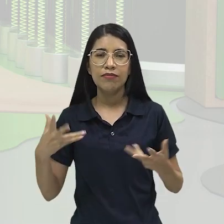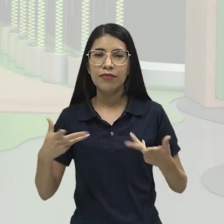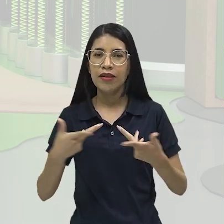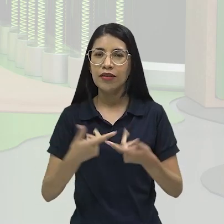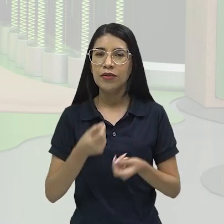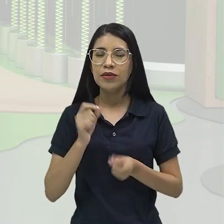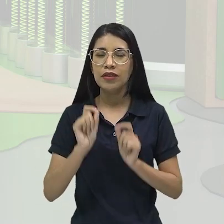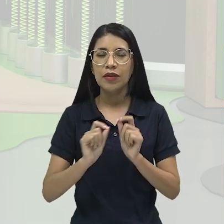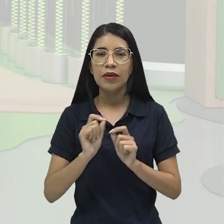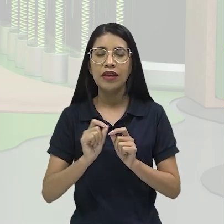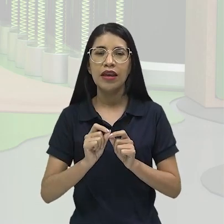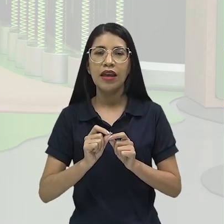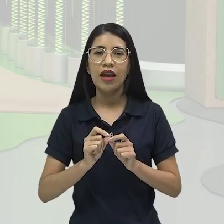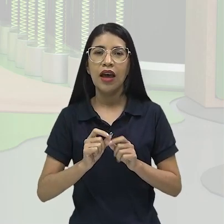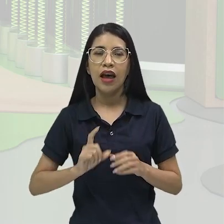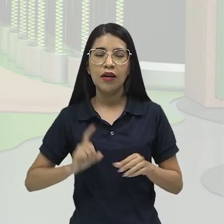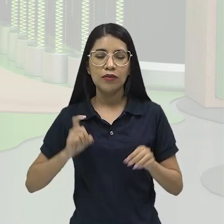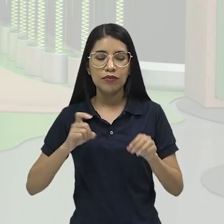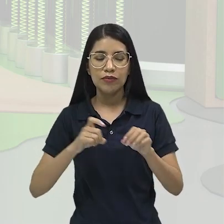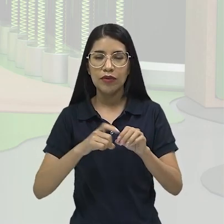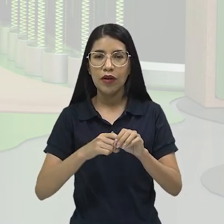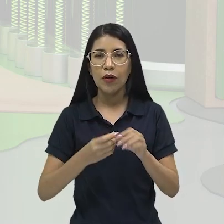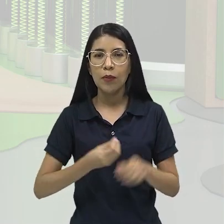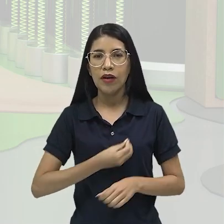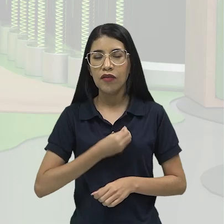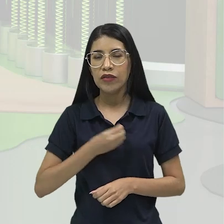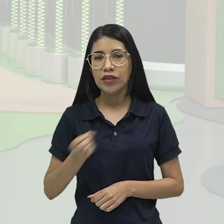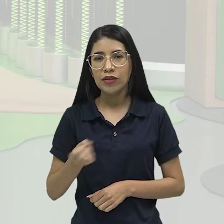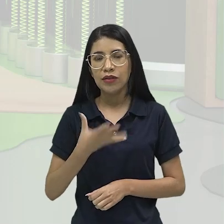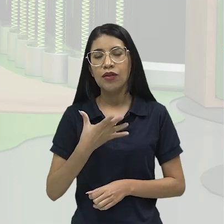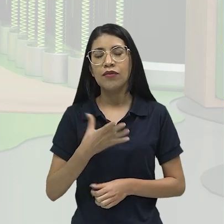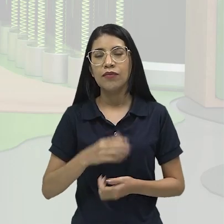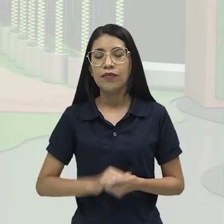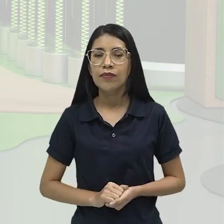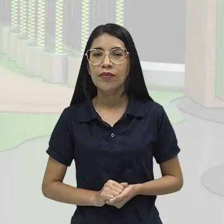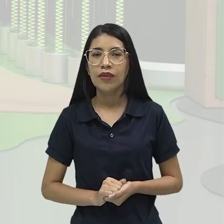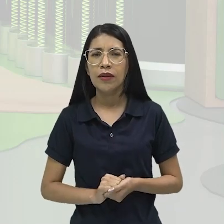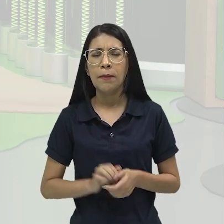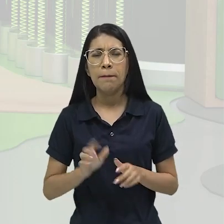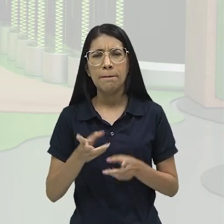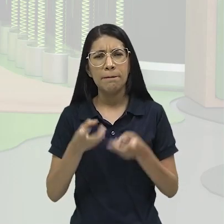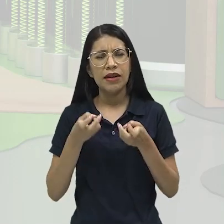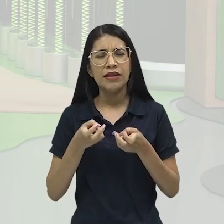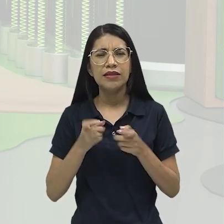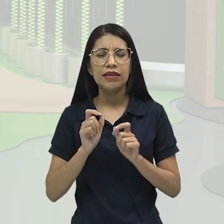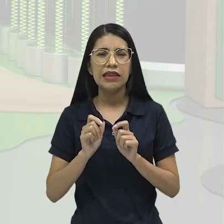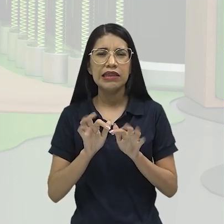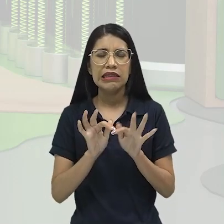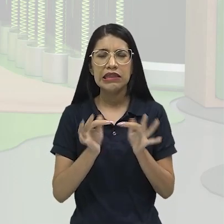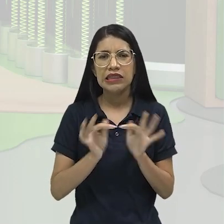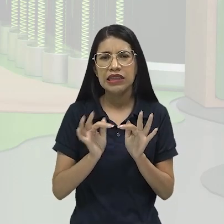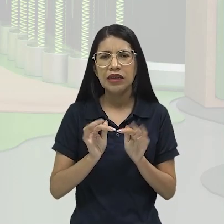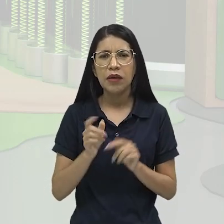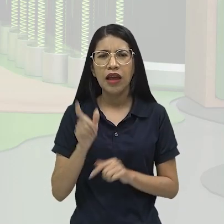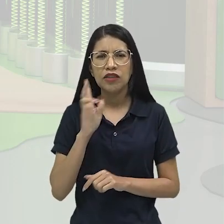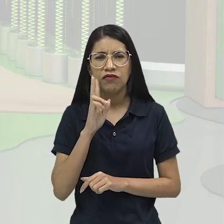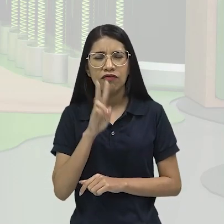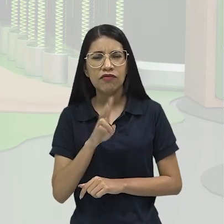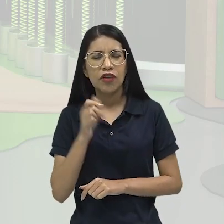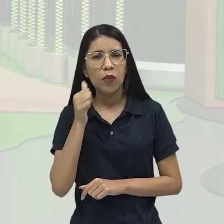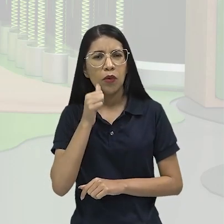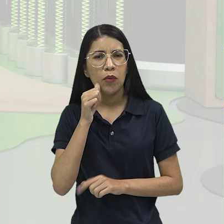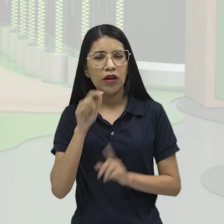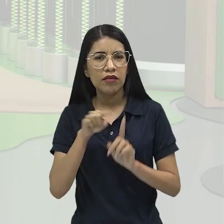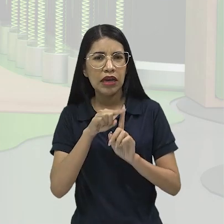a geração de uma nova vida. Tudo parece muito simples quando a gente observa uma mulher grávida, né? Uma mulher que dá